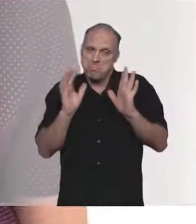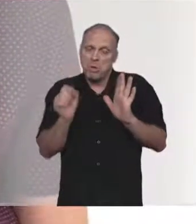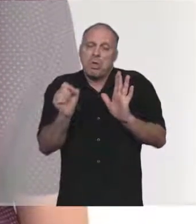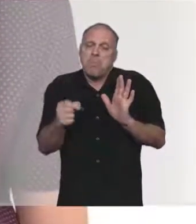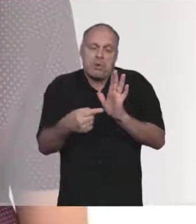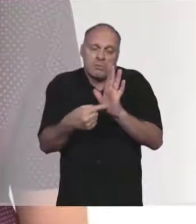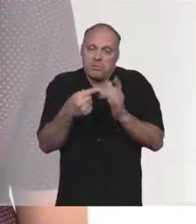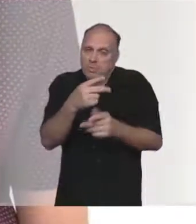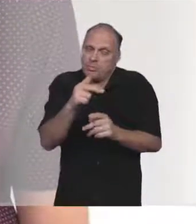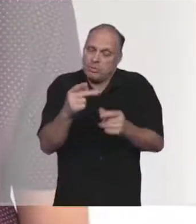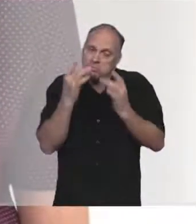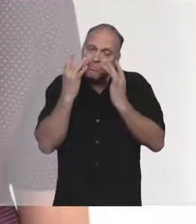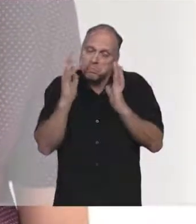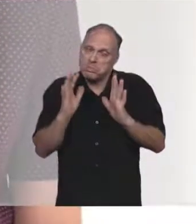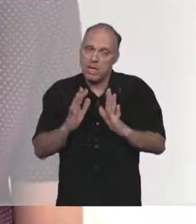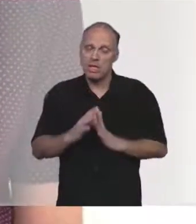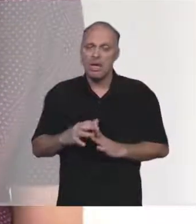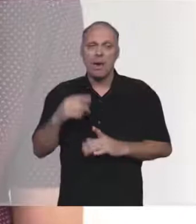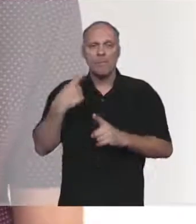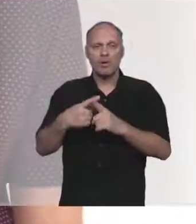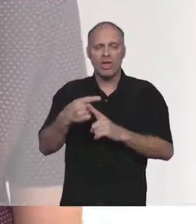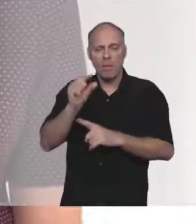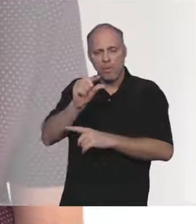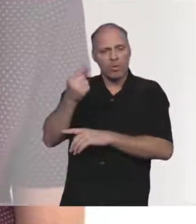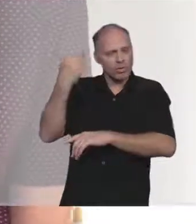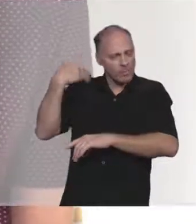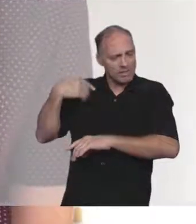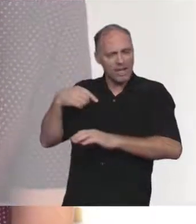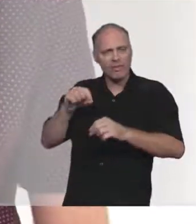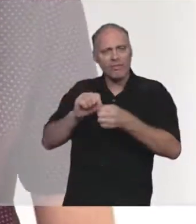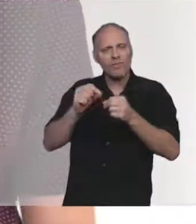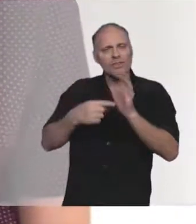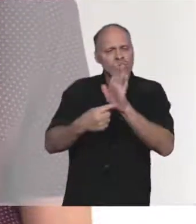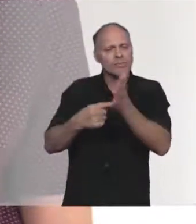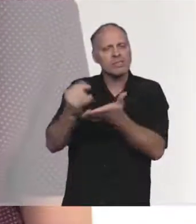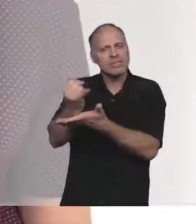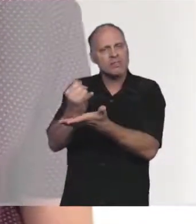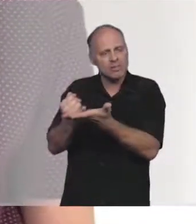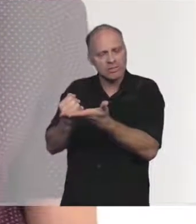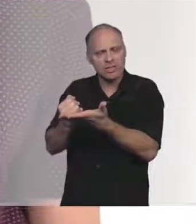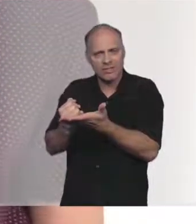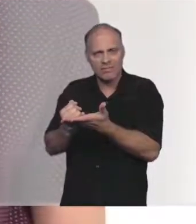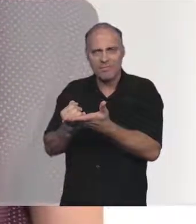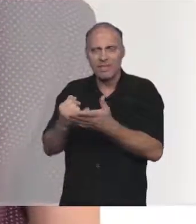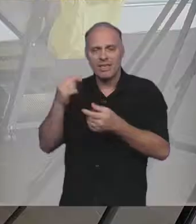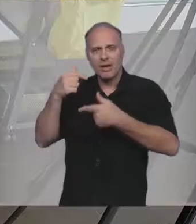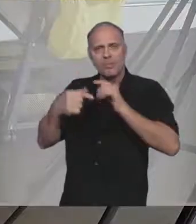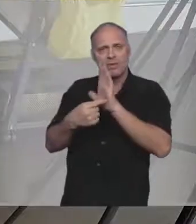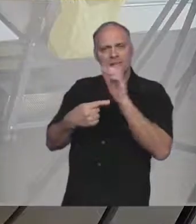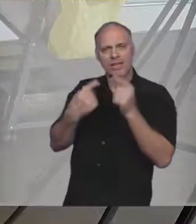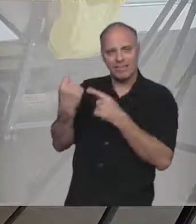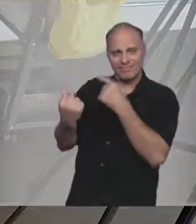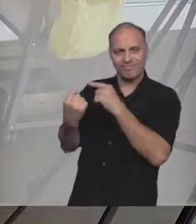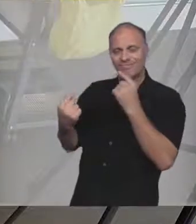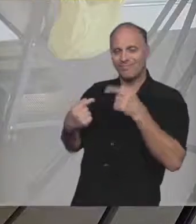o que eu posso mostrar. Há pouco tempo eu fiz uma exposição de ilustrações, aí eles pediram para eu mostrar, eu mostrei esses